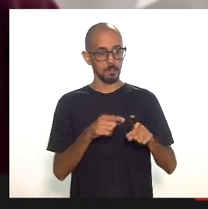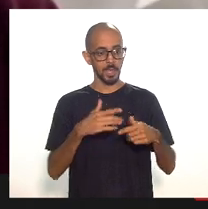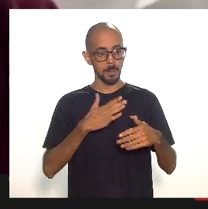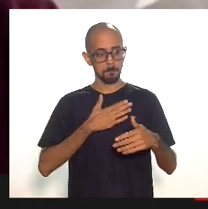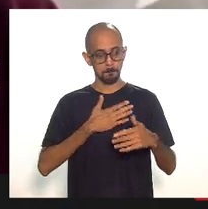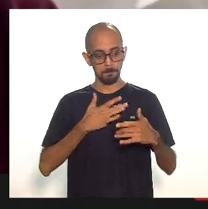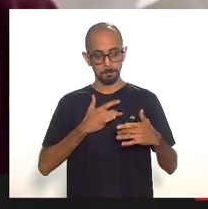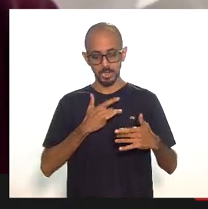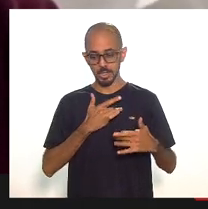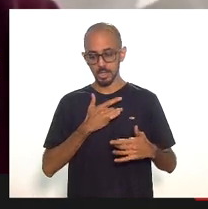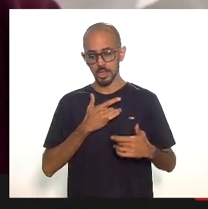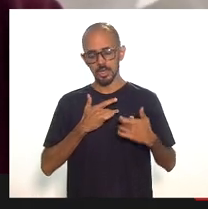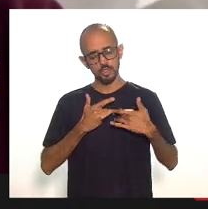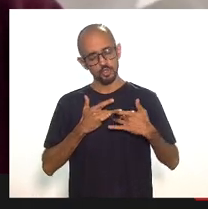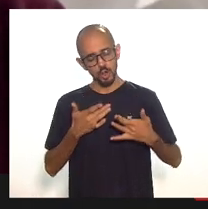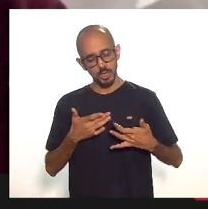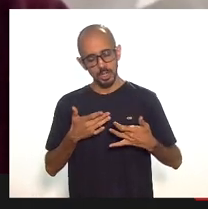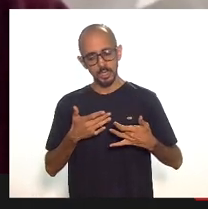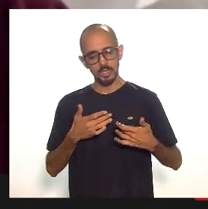falas, né?